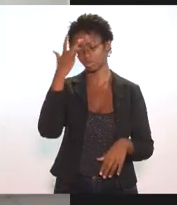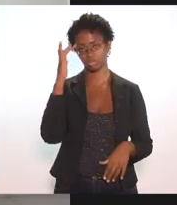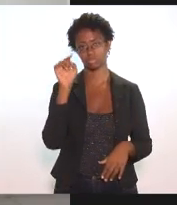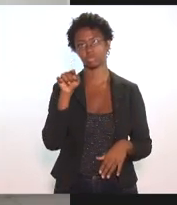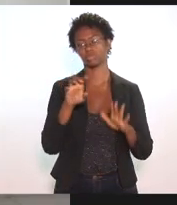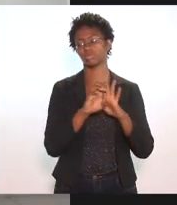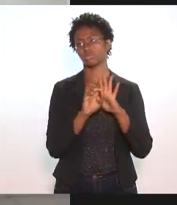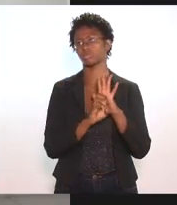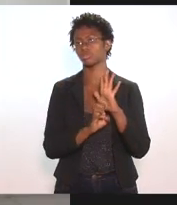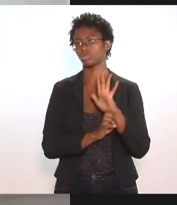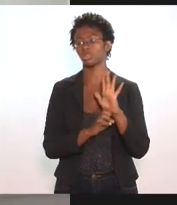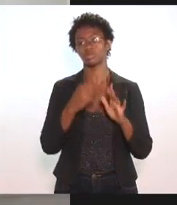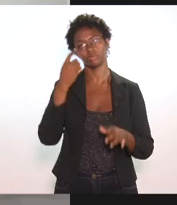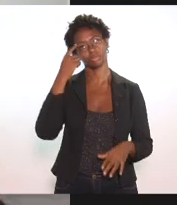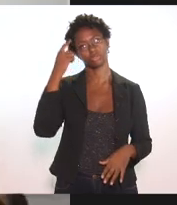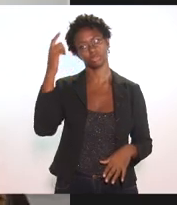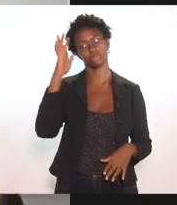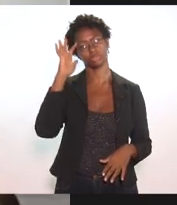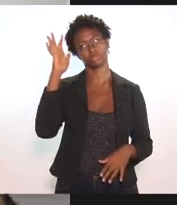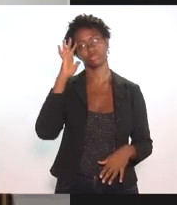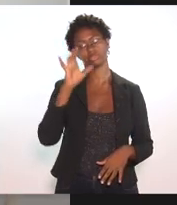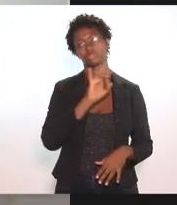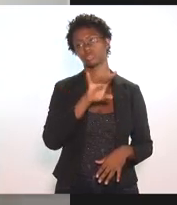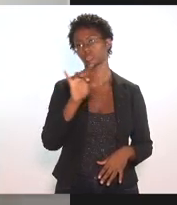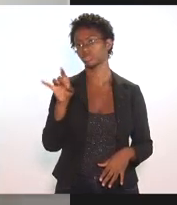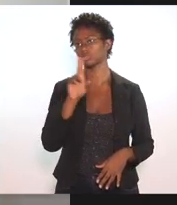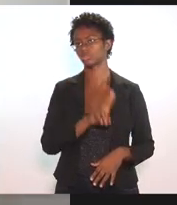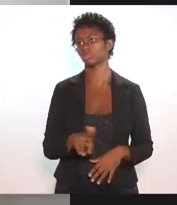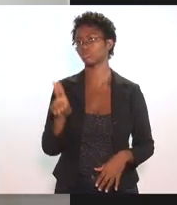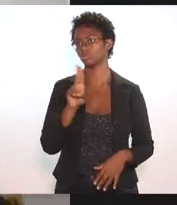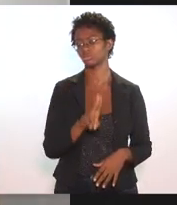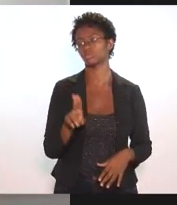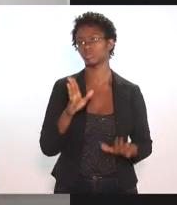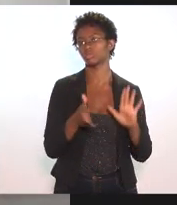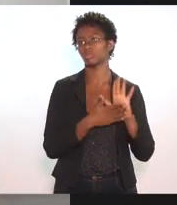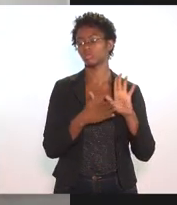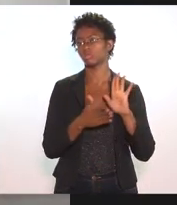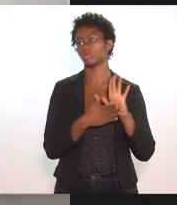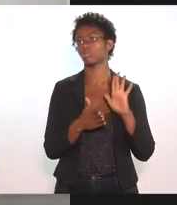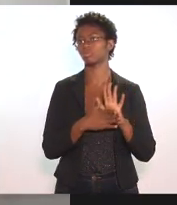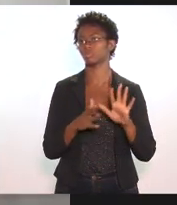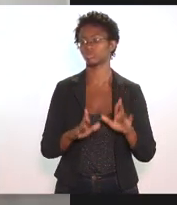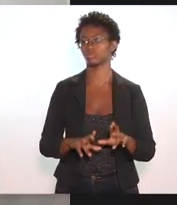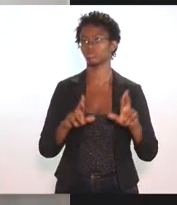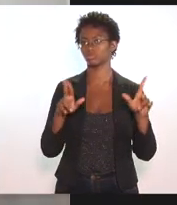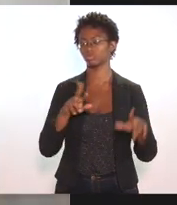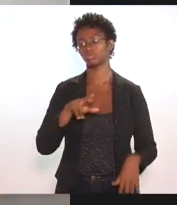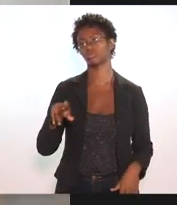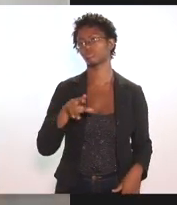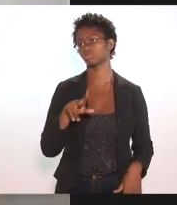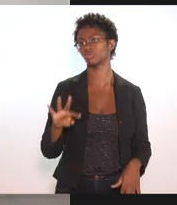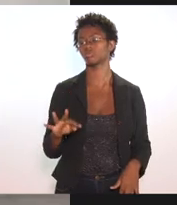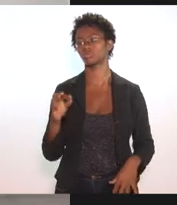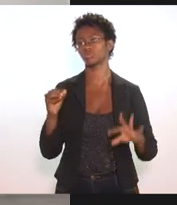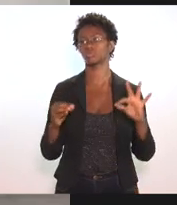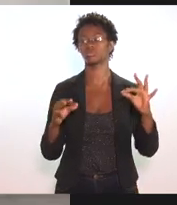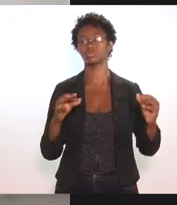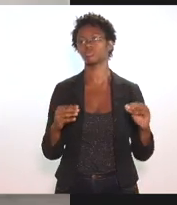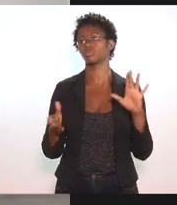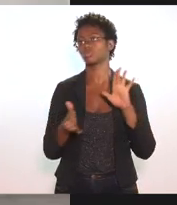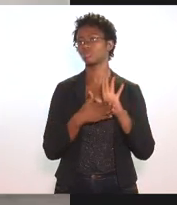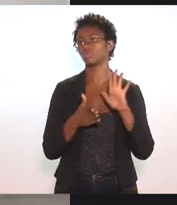edital, pensando que cada um vai estar aplicando uma proposta, né? E que não necessariamente todas as propostas